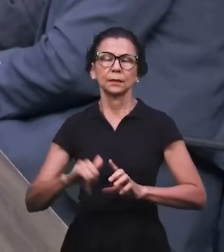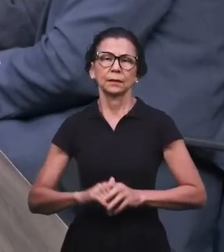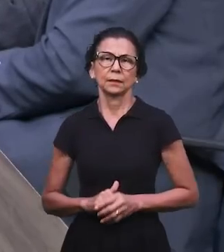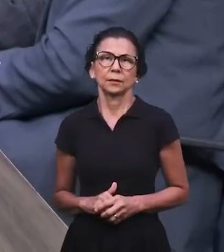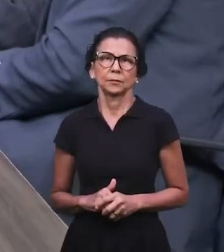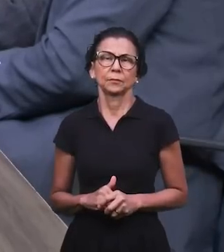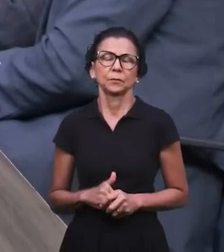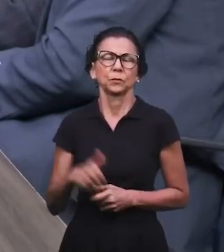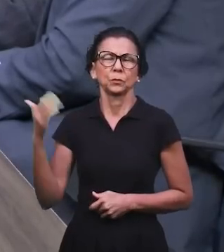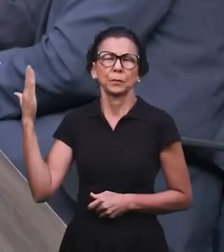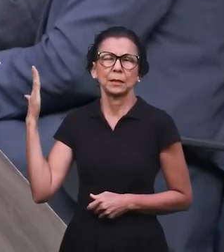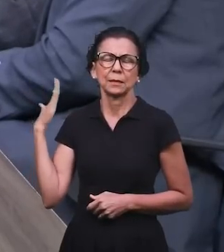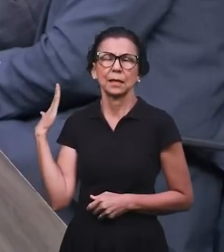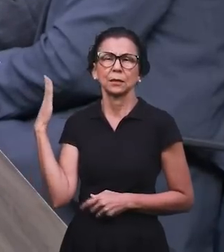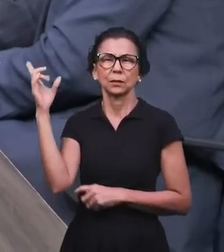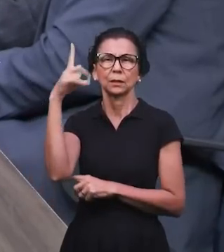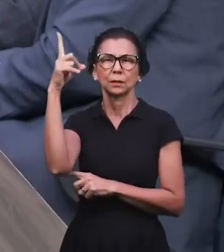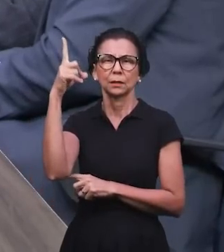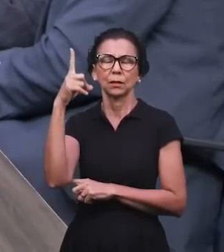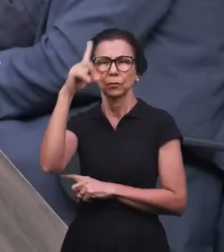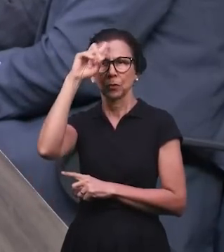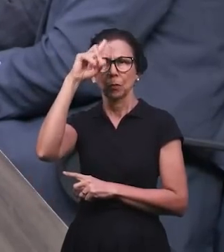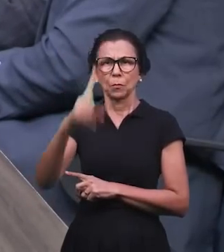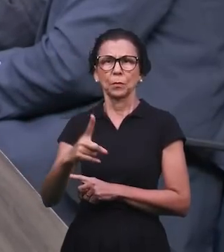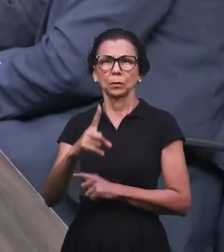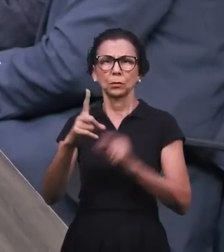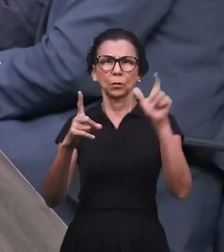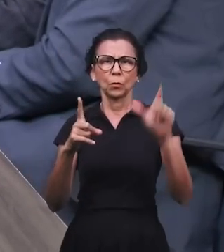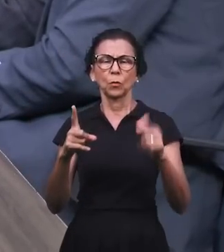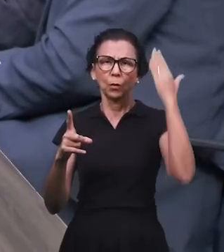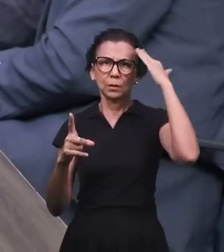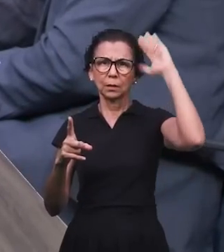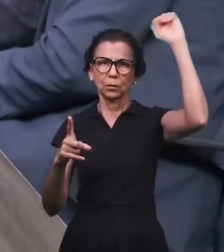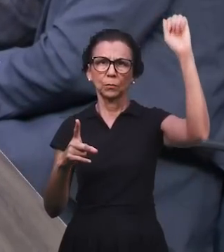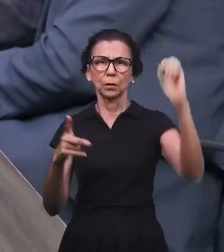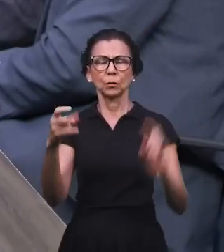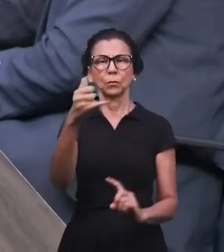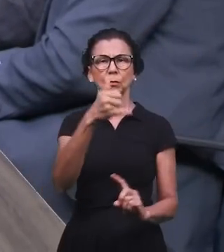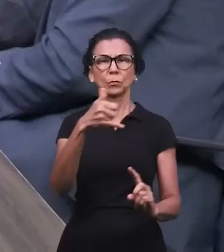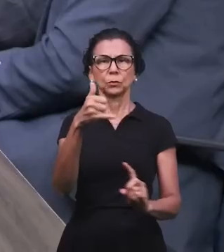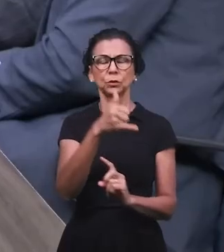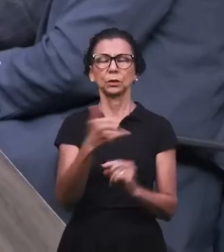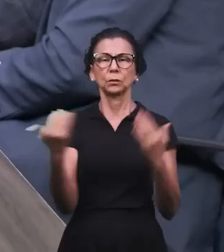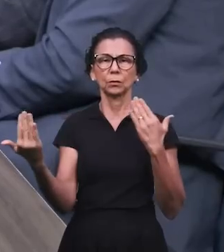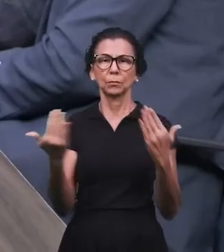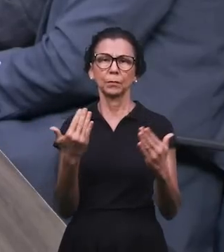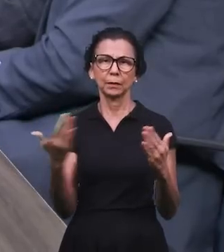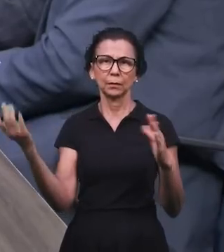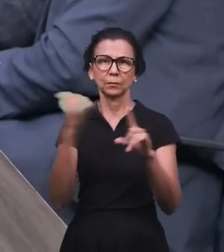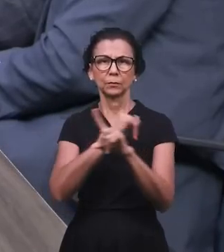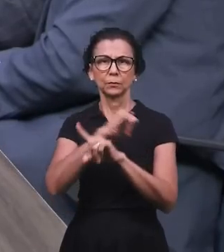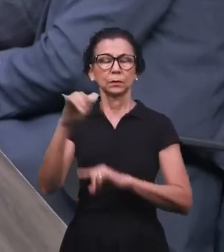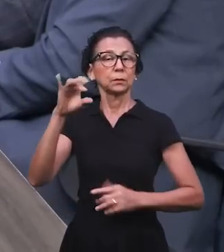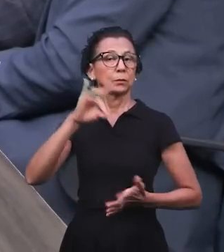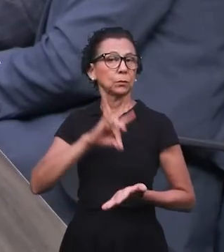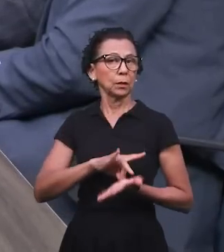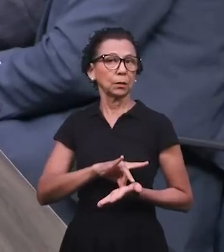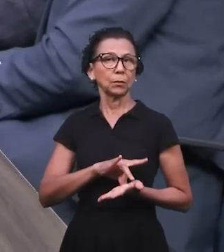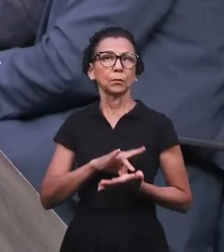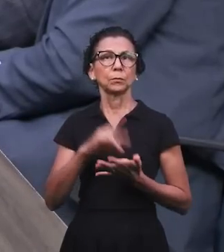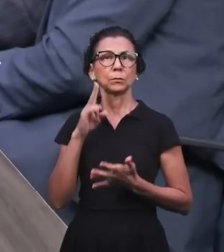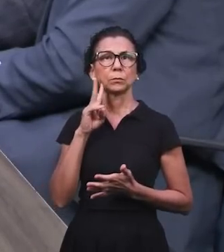e relacionado com toda a profecia para nós também. Então nós vemos aqui só para esclarecer o seguinte, é uma foto de Israel